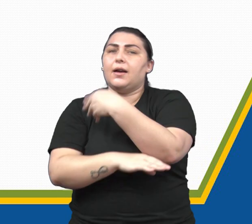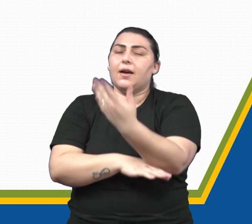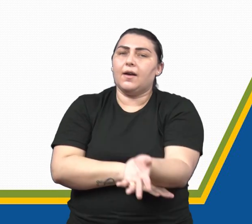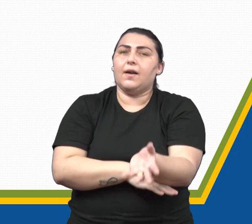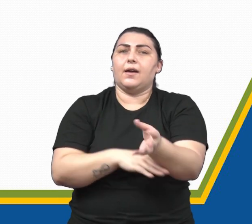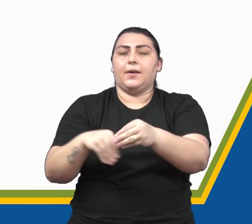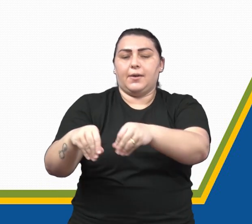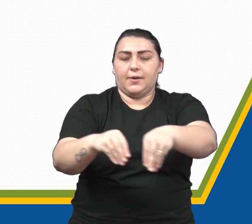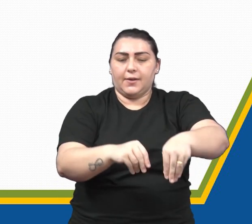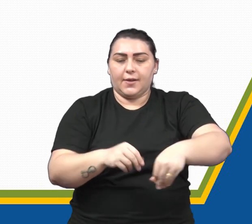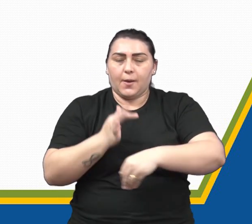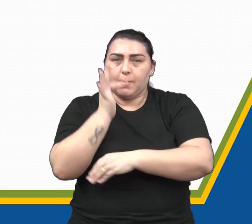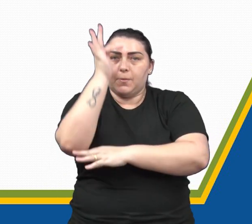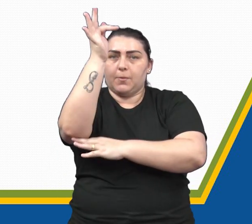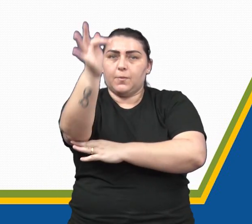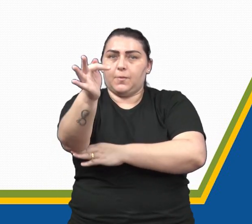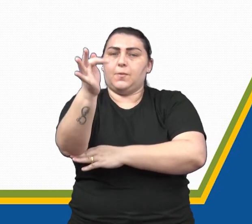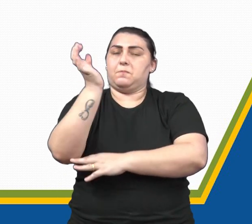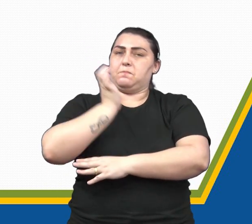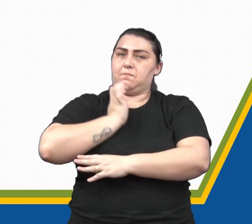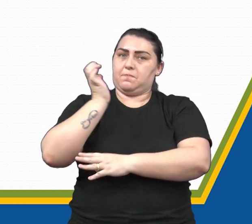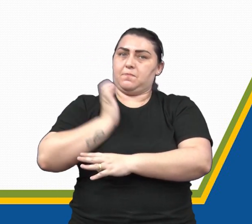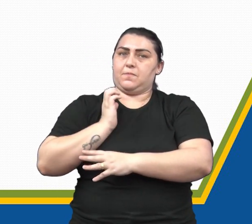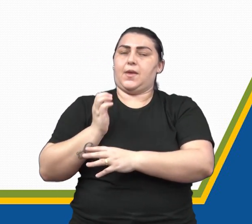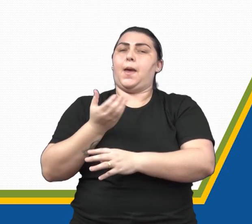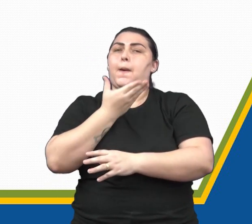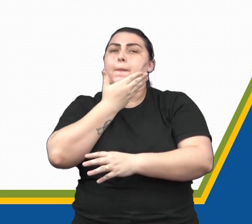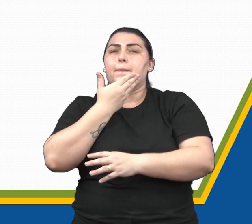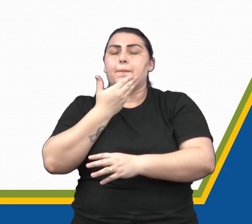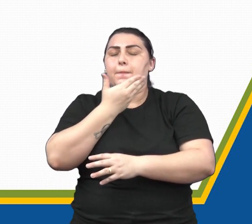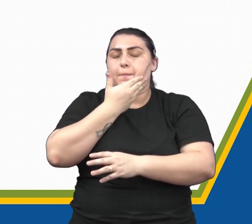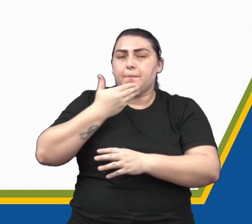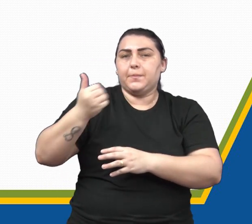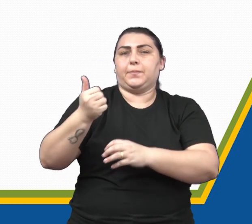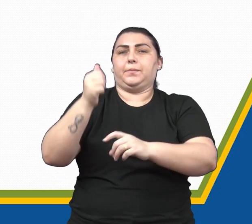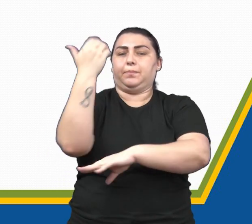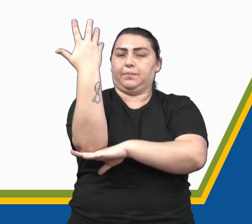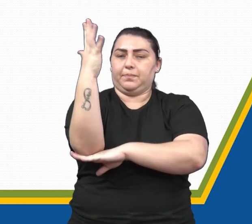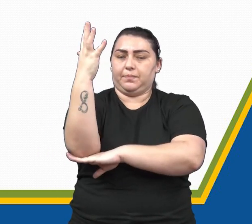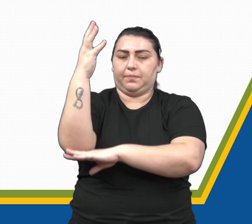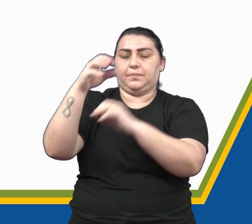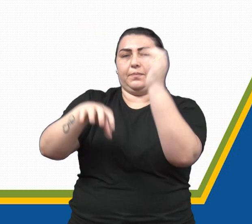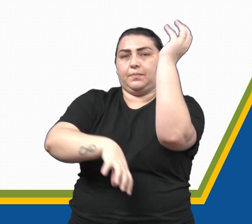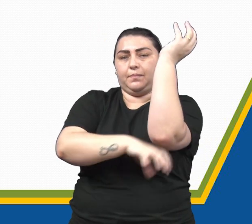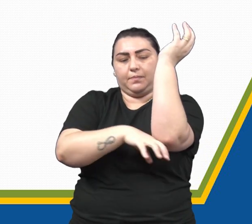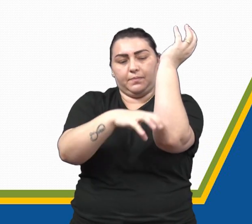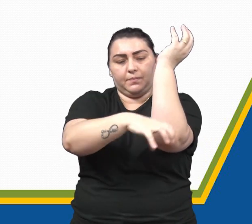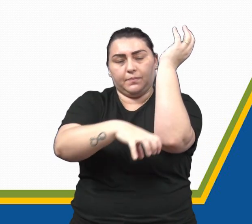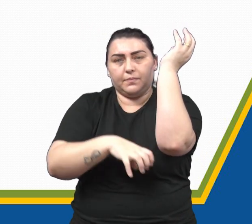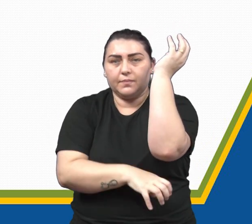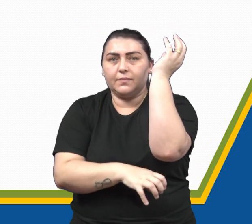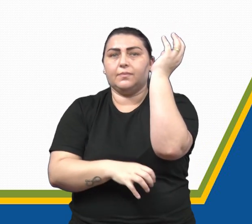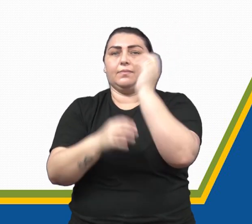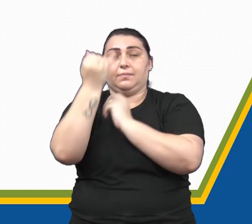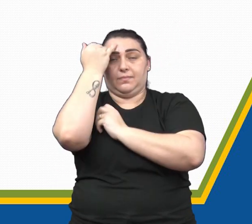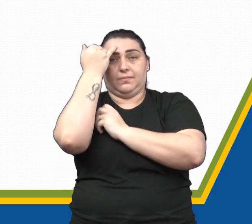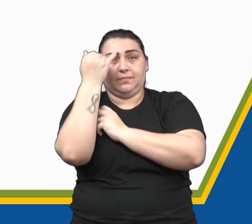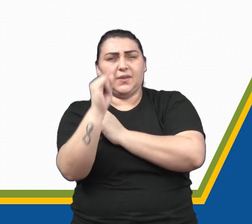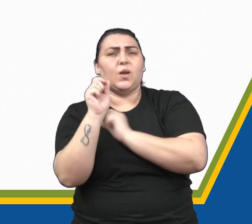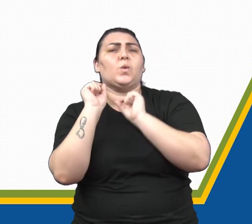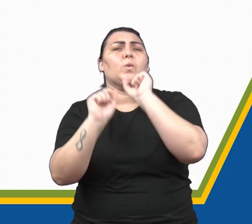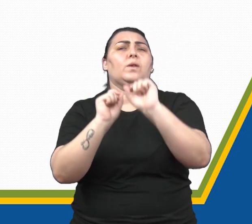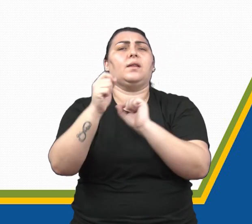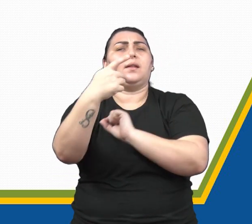plantar provavelmente vai dar certo, tá? Ocorre em clima temperado e subtropical, certo? É a ideia da pradaria,